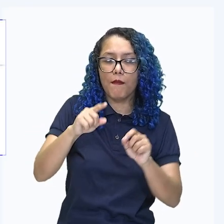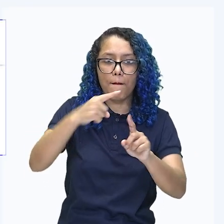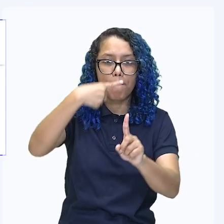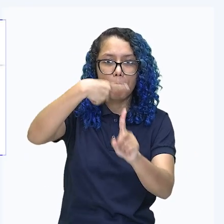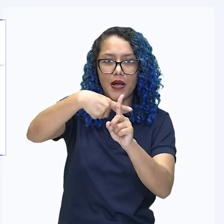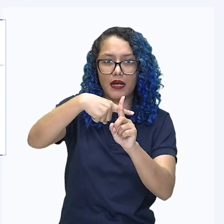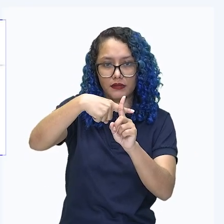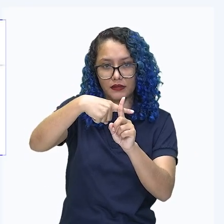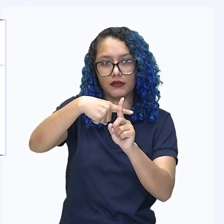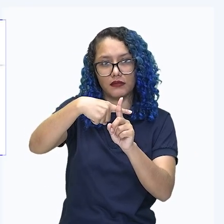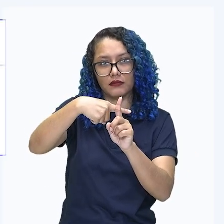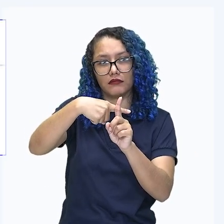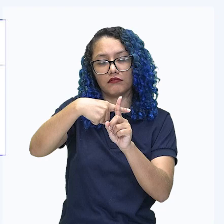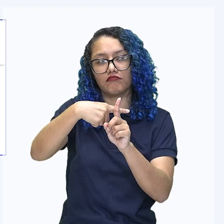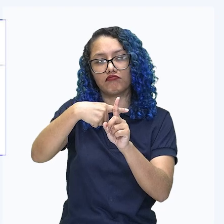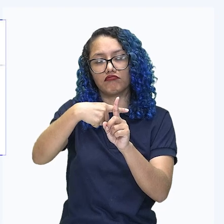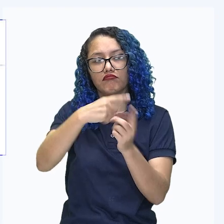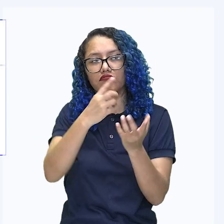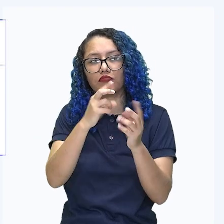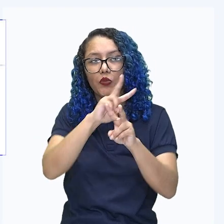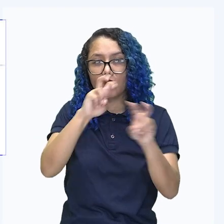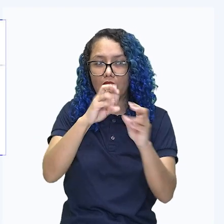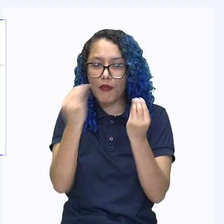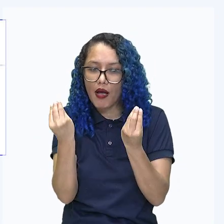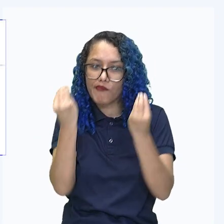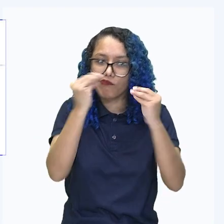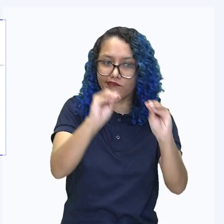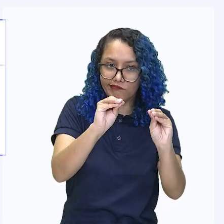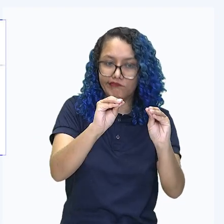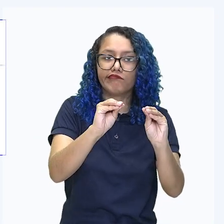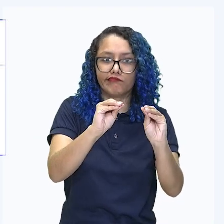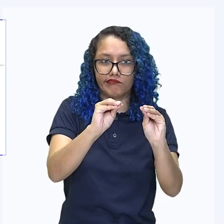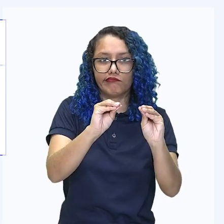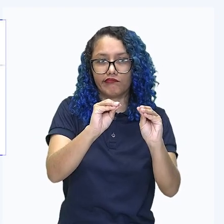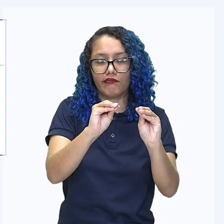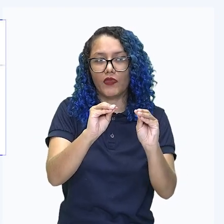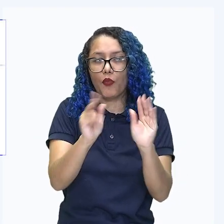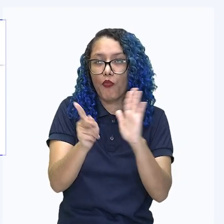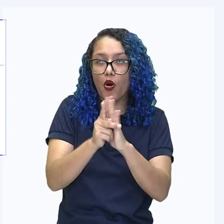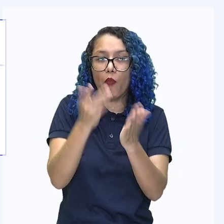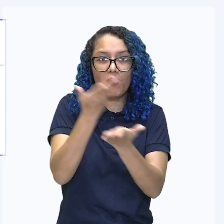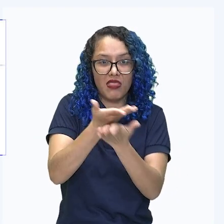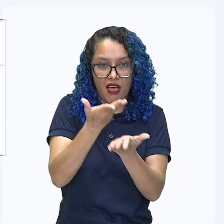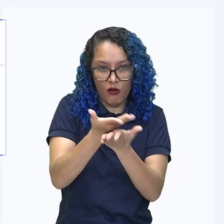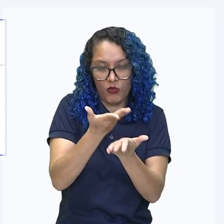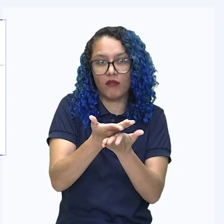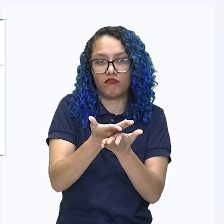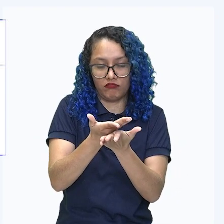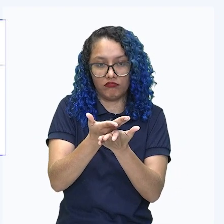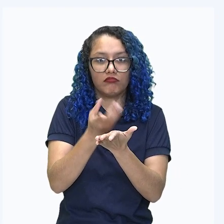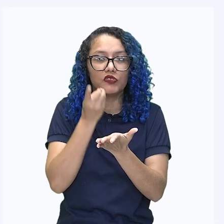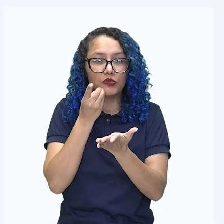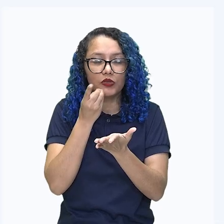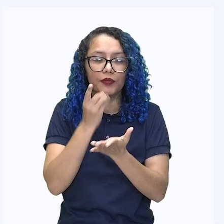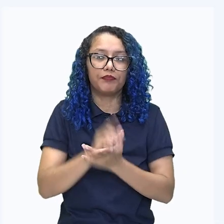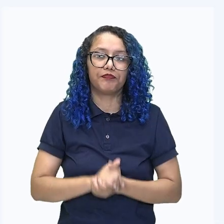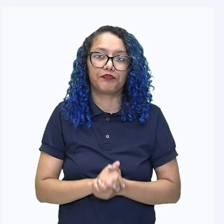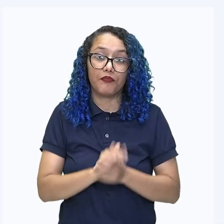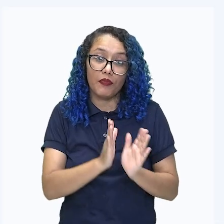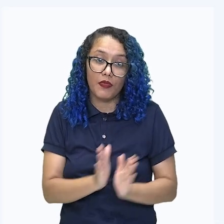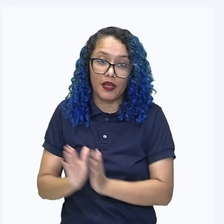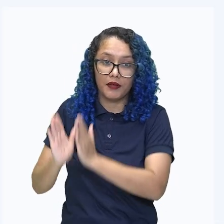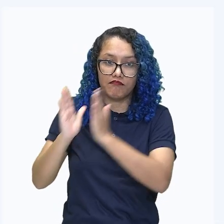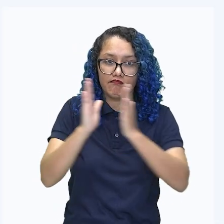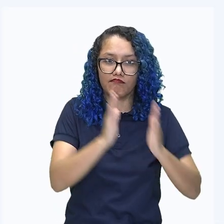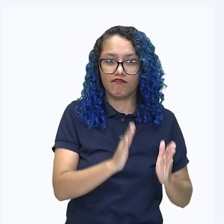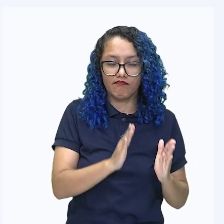de conhecimento para poder lançar o objeto de conhecimento da aula do dia, certo? No próximo passo,